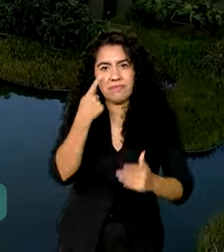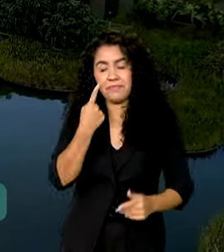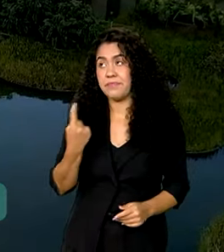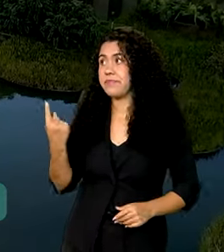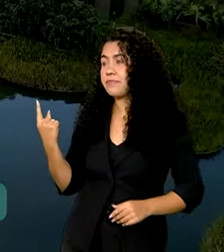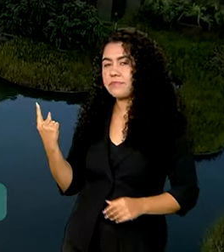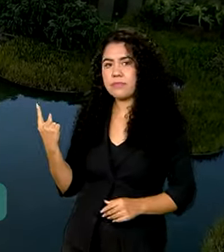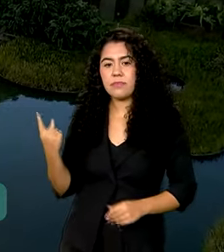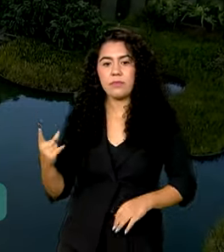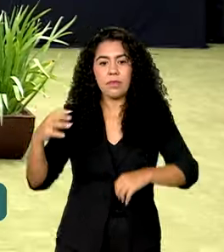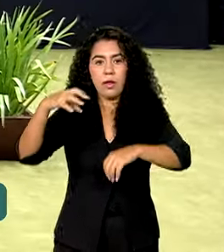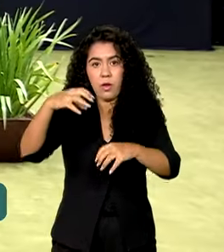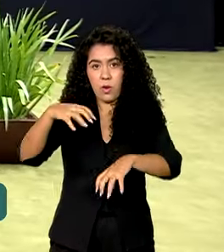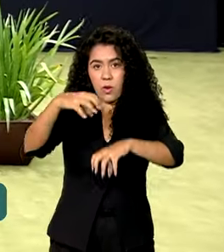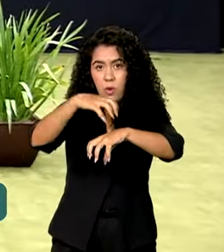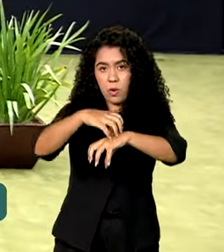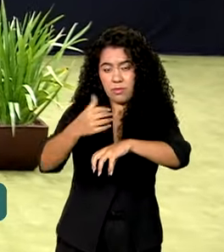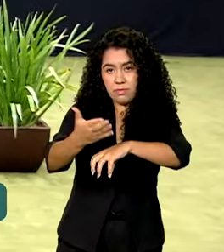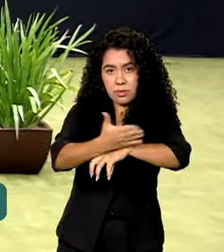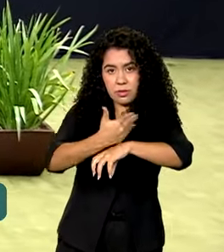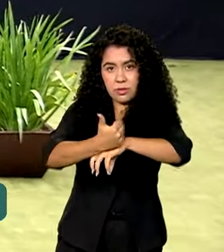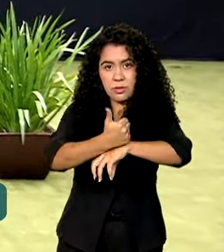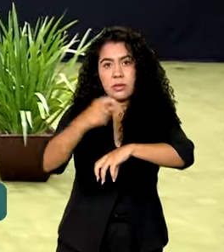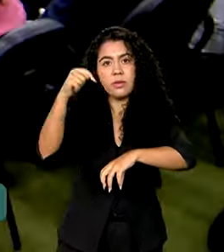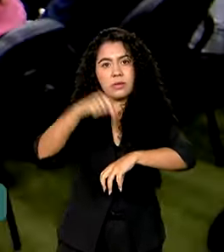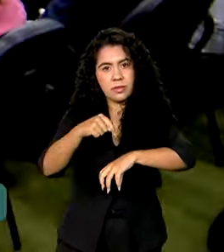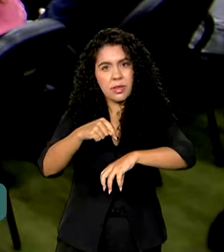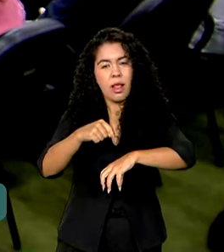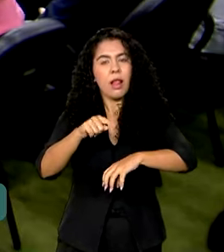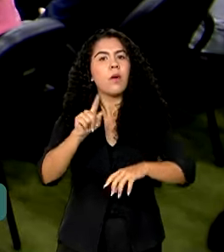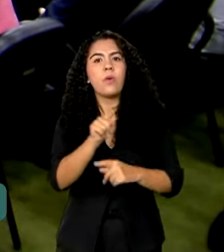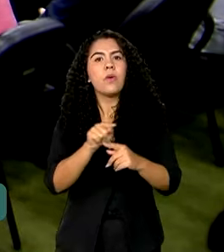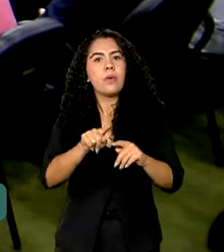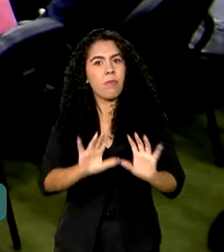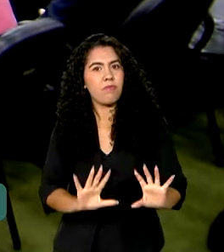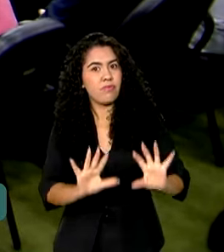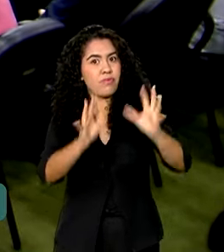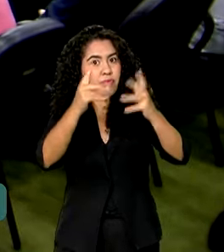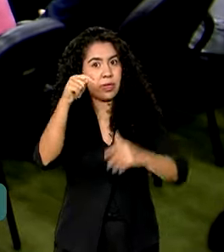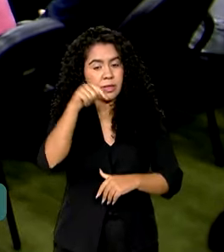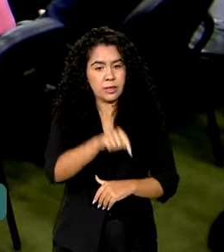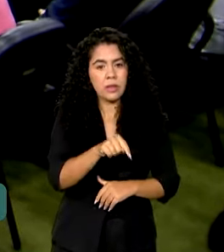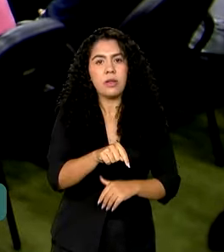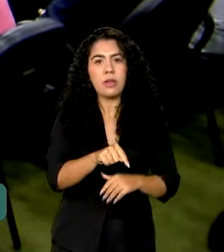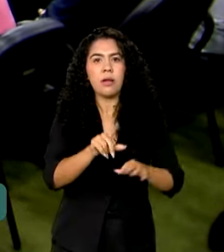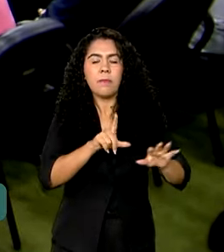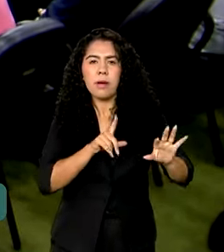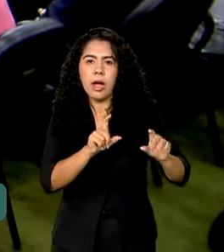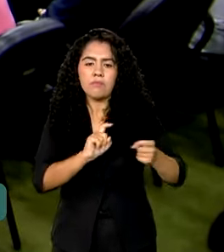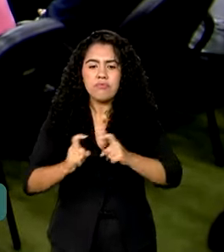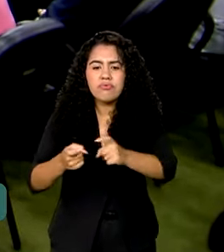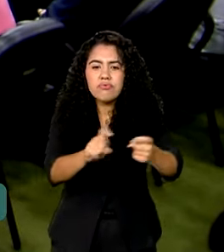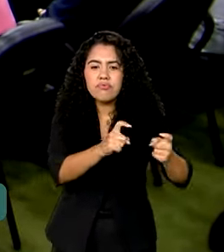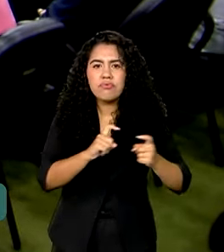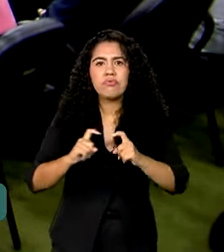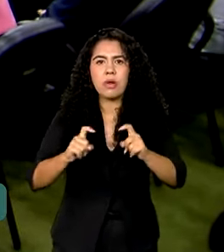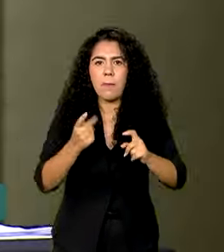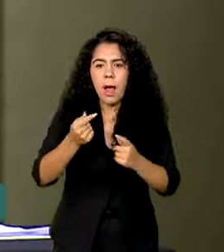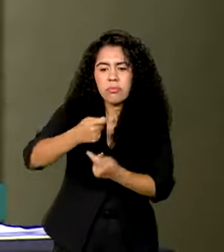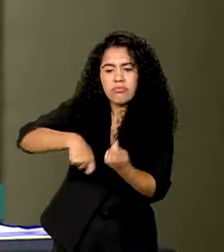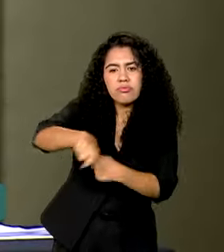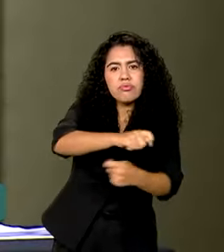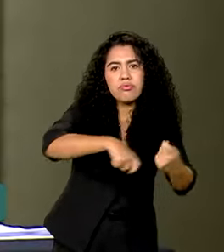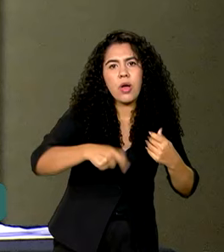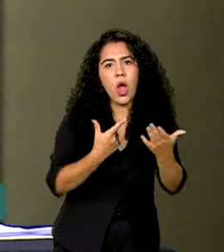O Palácio do Itamaraty foi escolhido para sediar o encontro da rede de sistemas públicos de abastecimento e